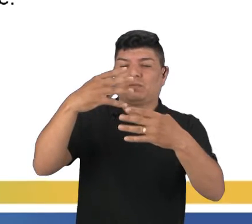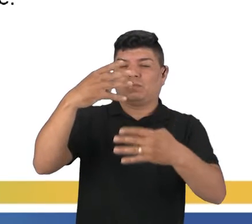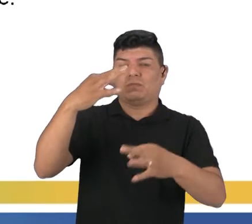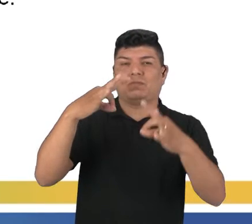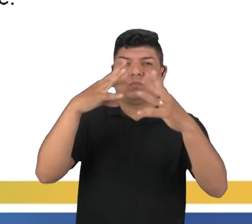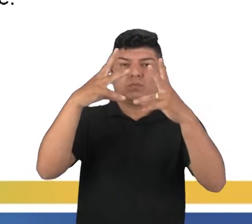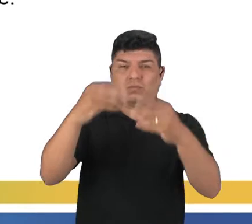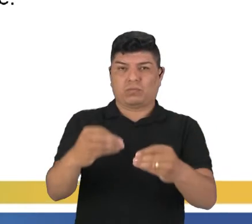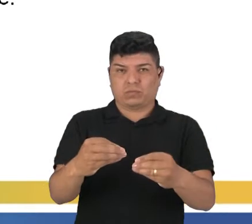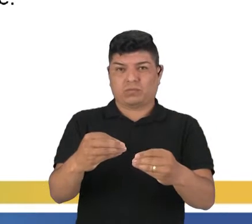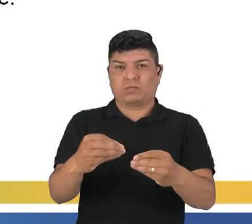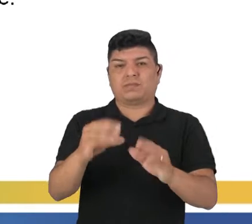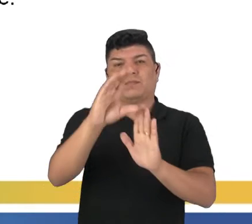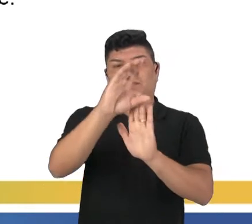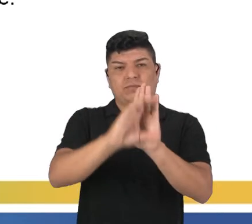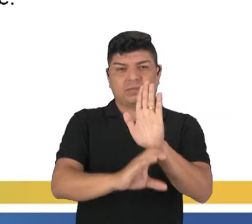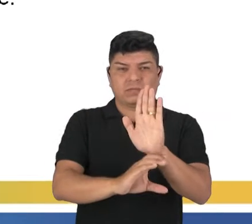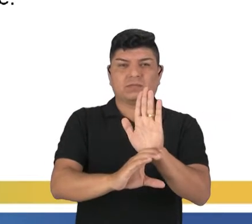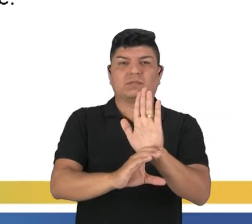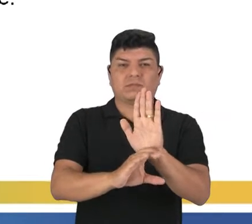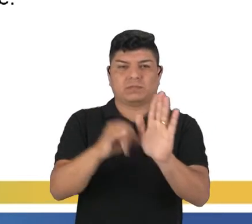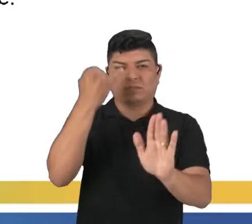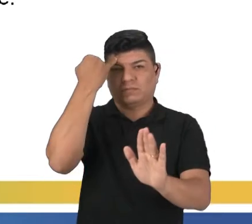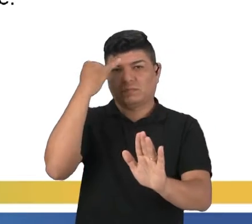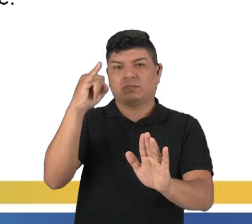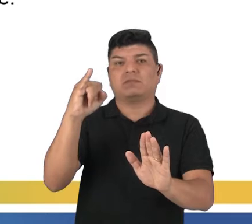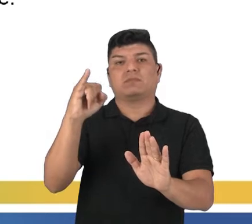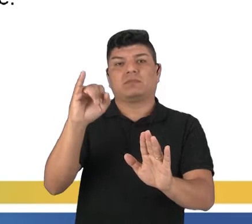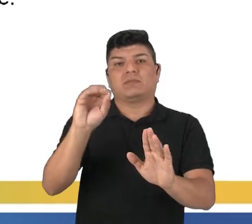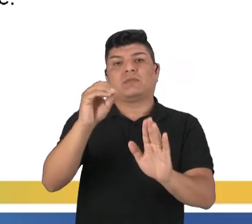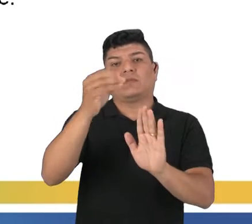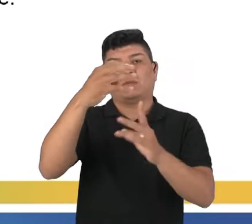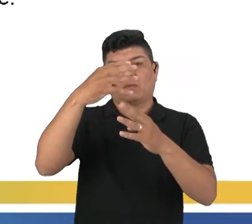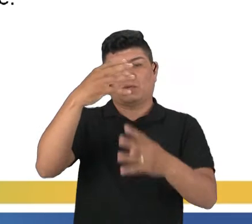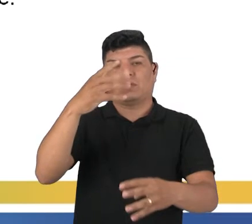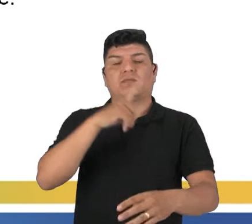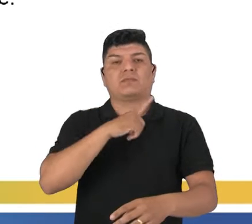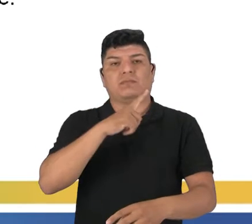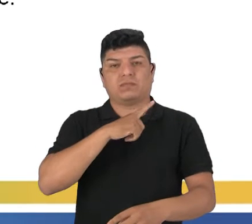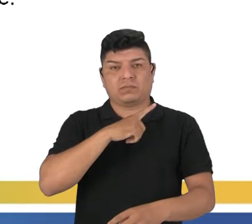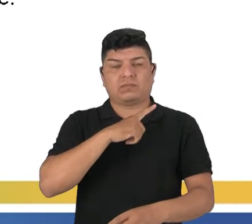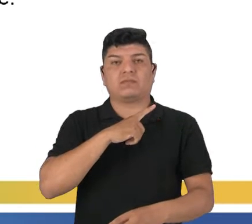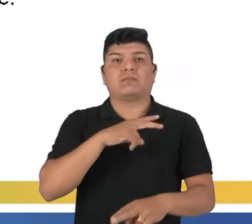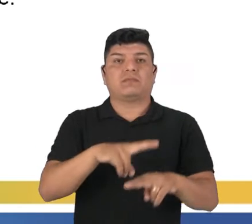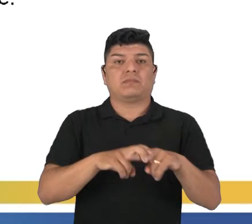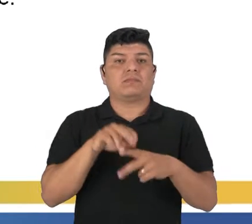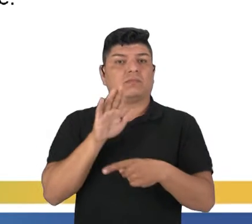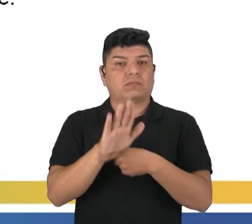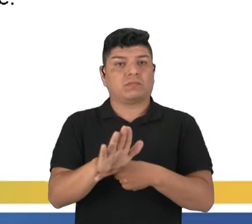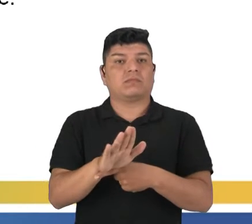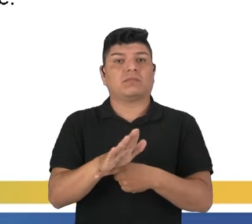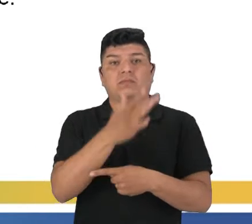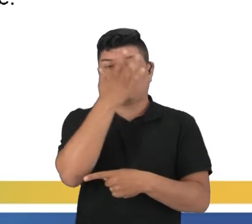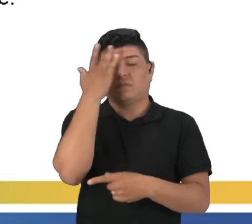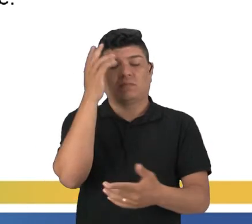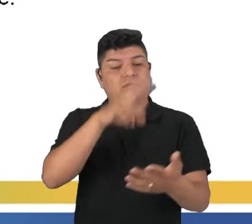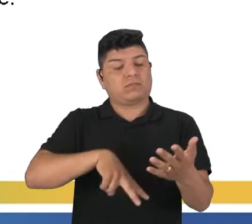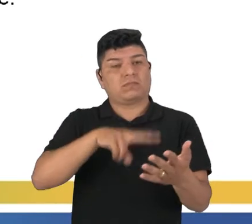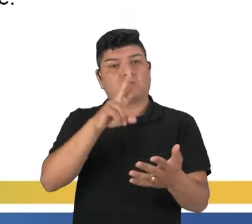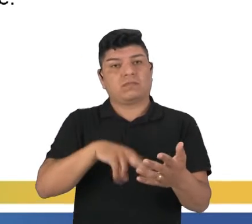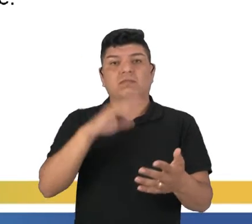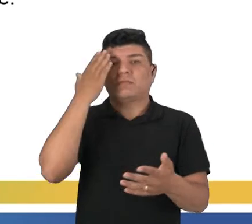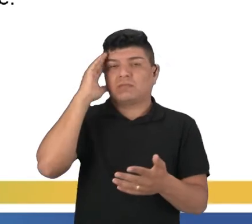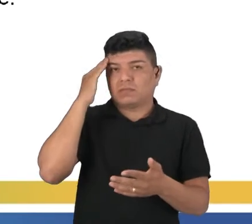Expor os argumentos, os conceitos, as ideias ou os dados que você tem, que vão ajudar quem? O leitor